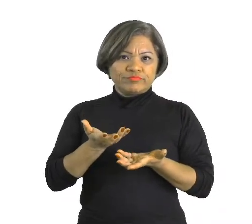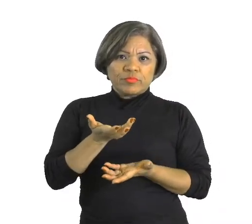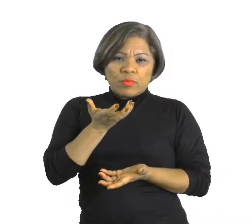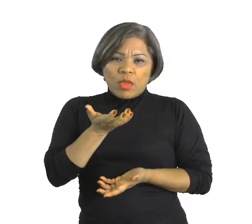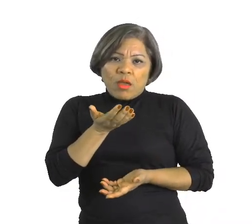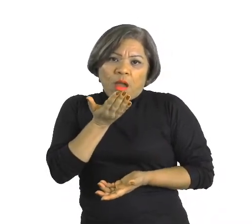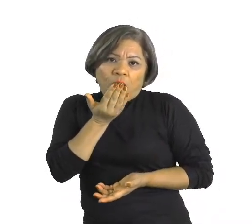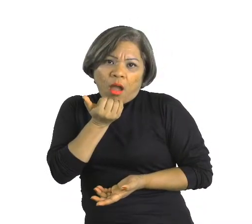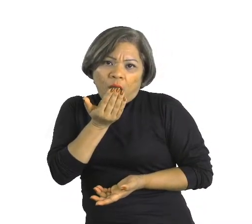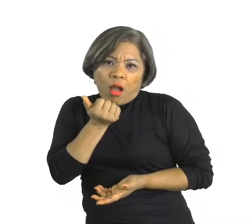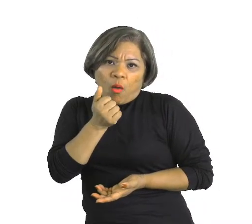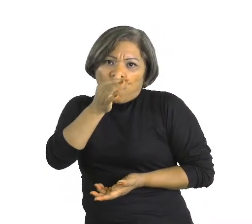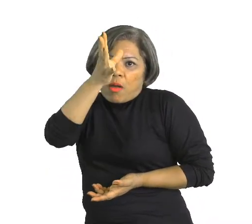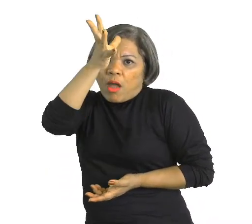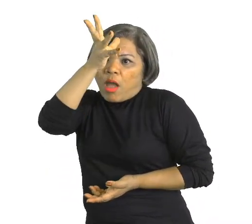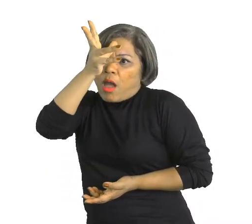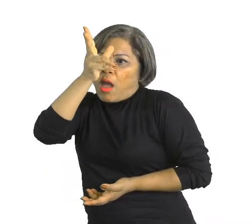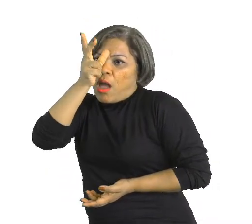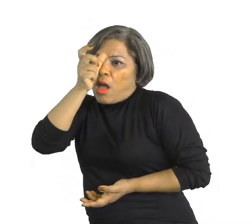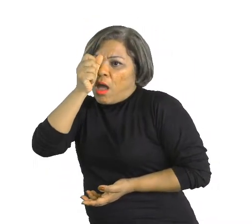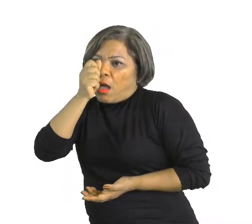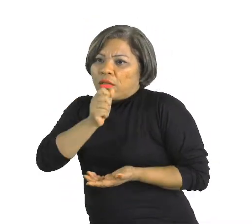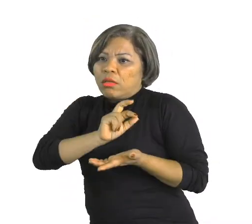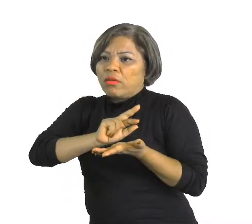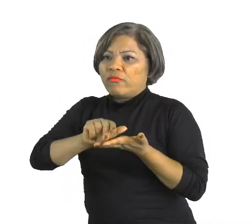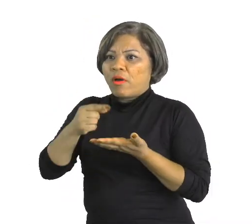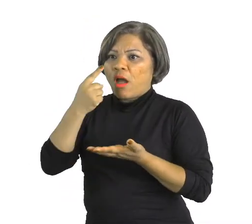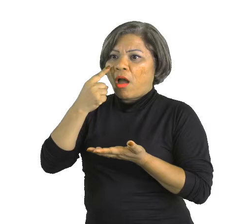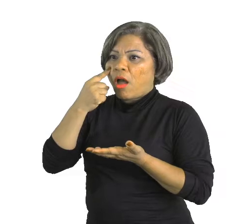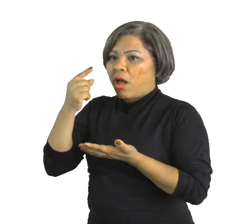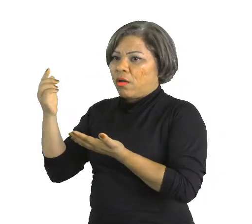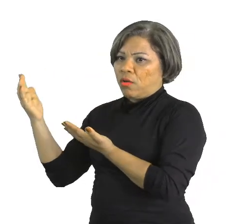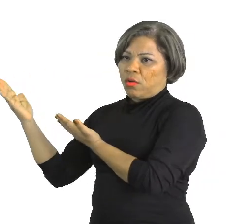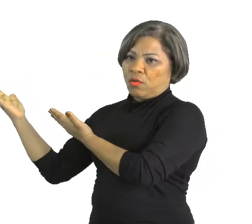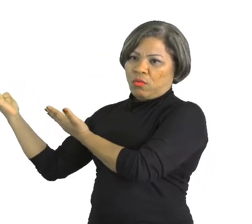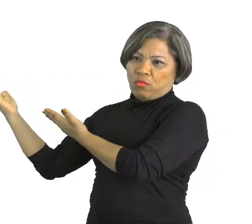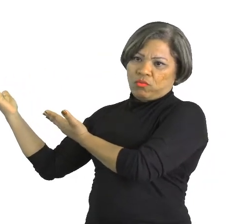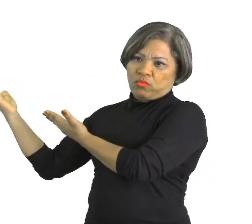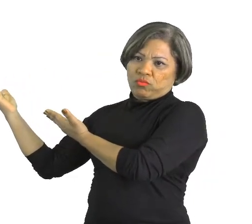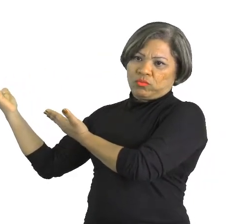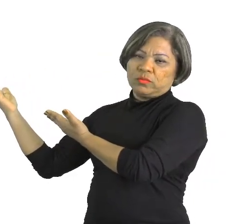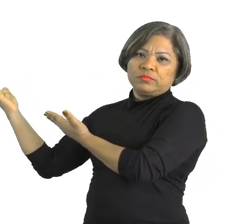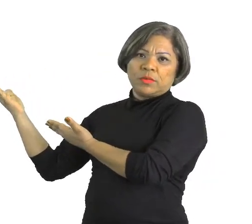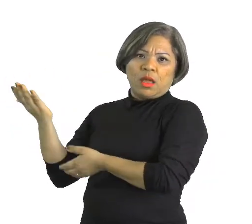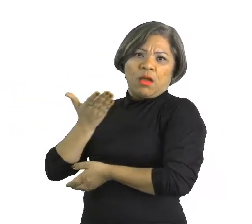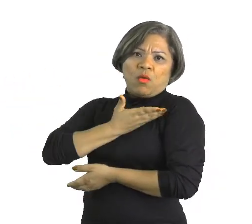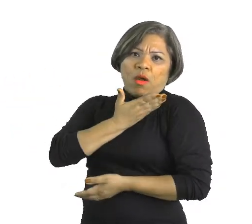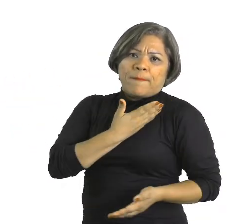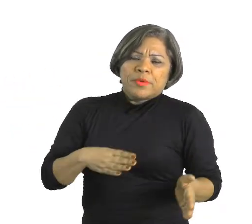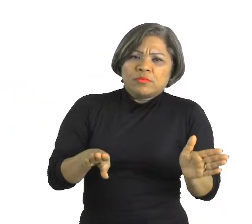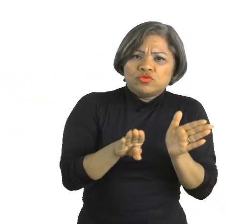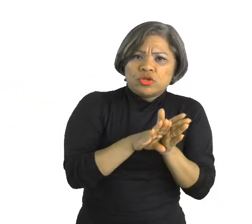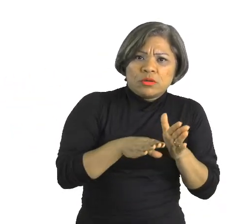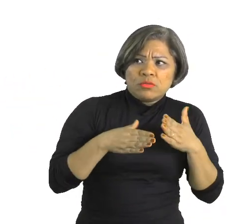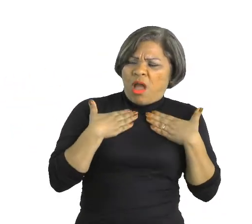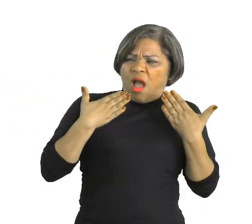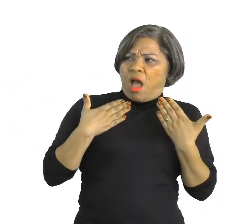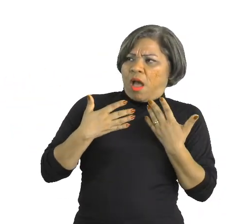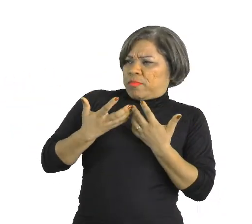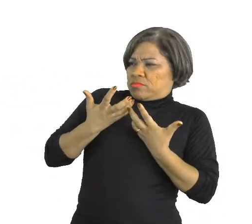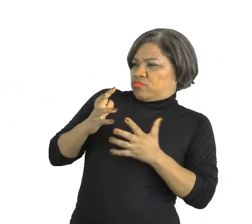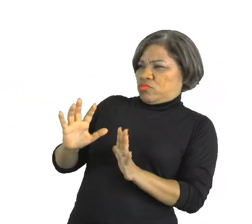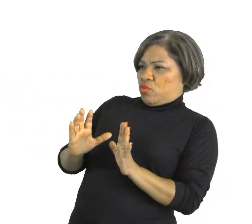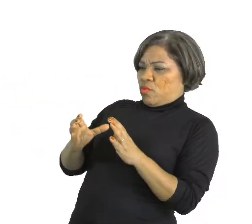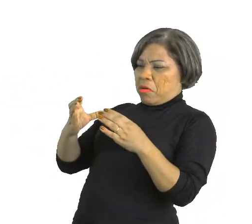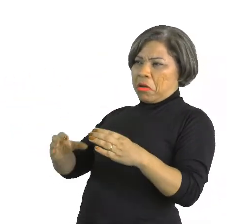galinhas. Olha aí, ó, os amigos dela chegando e de repente eles não queriam saber nada do bolo. Eles queriam